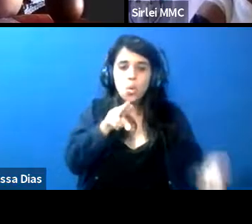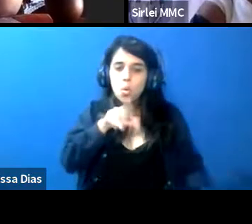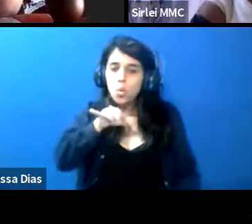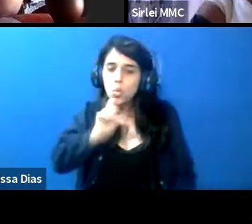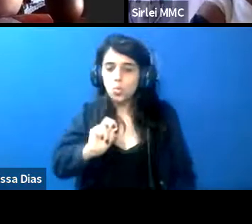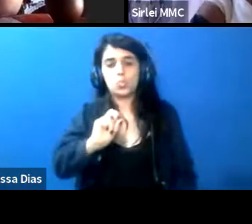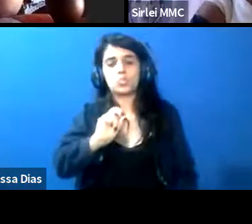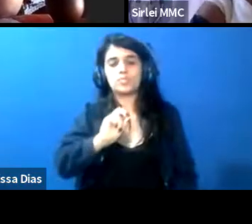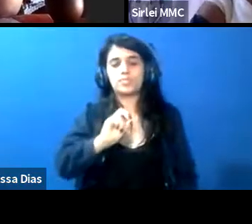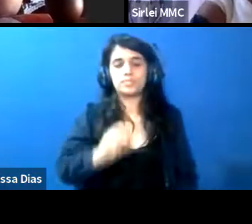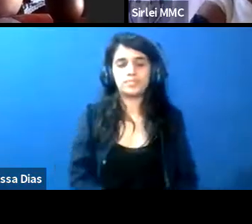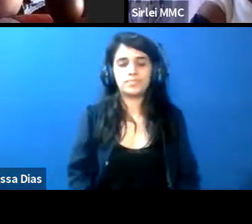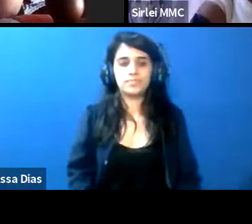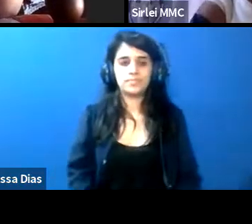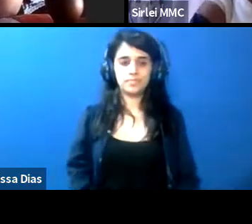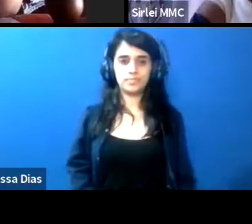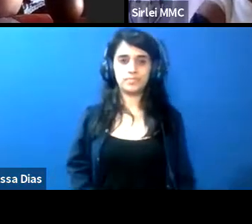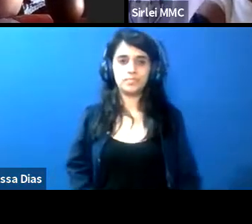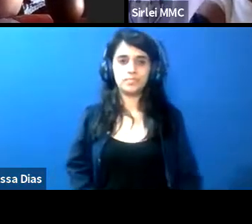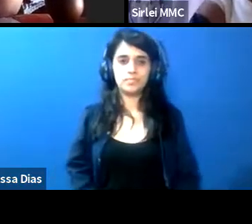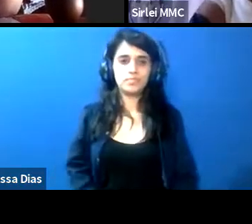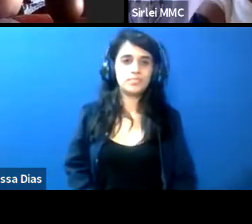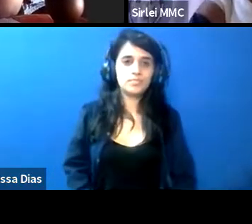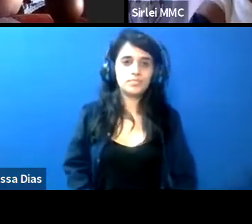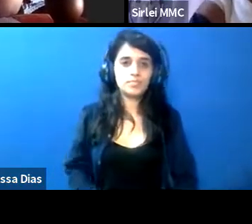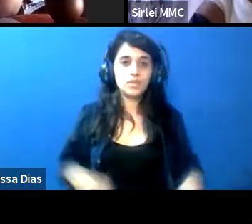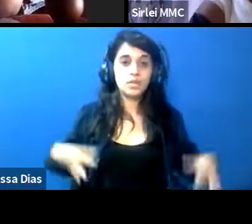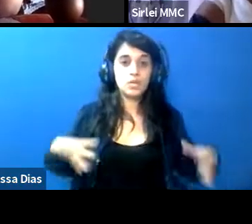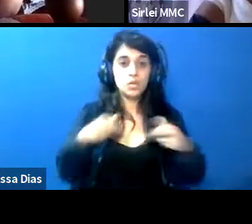Então, em todos os países do mundo,